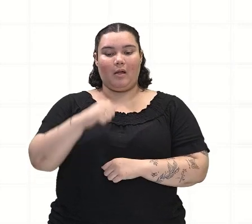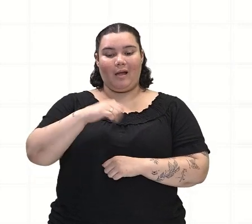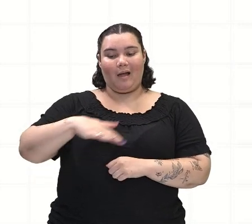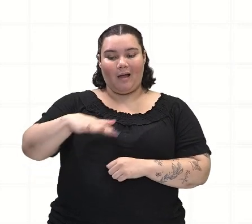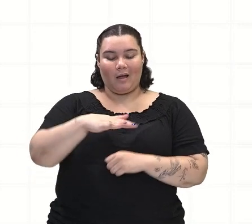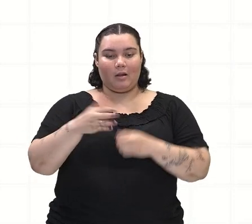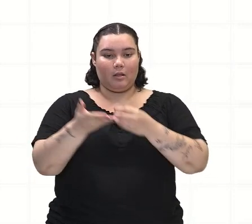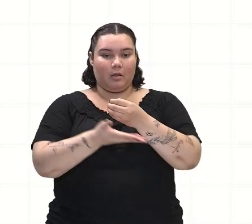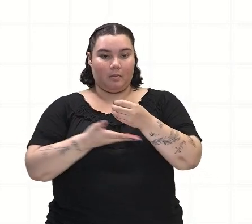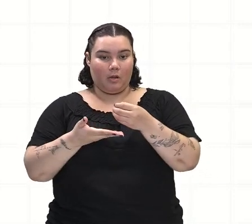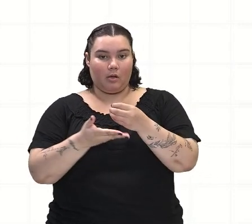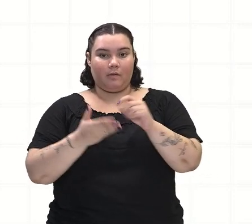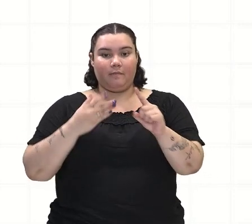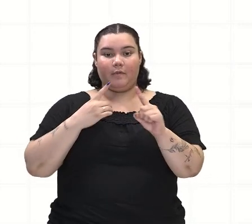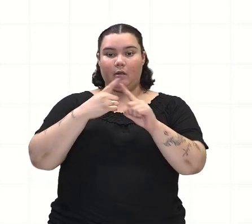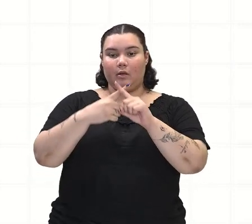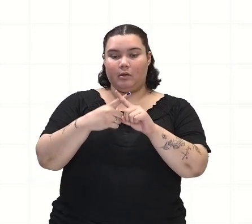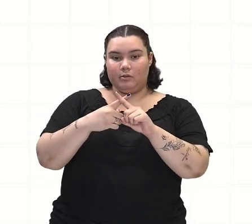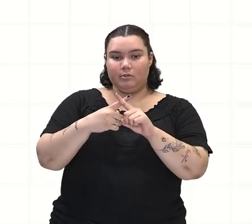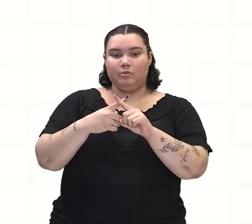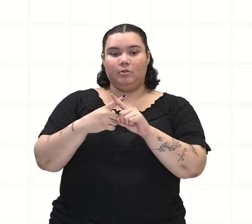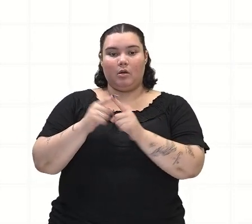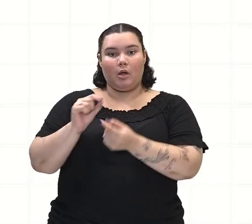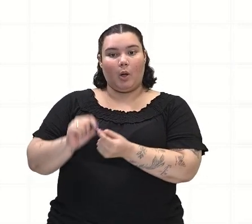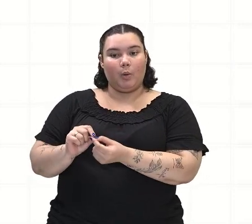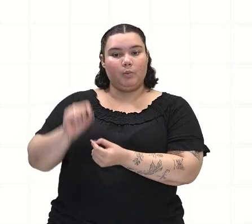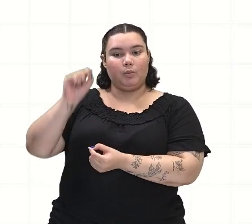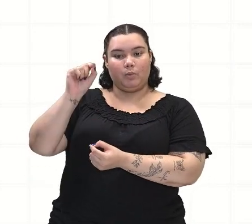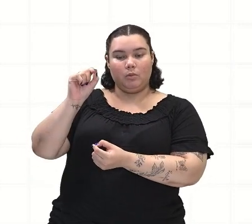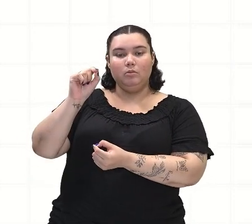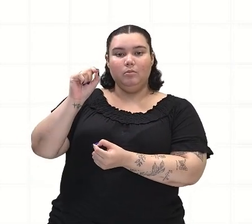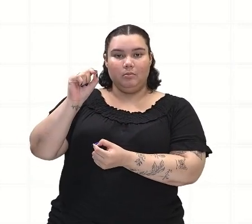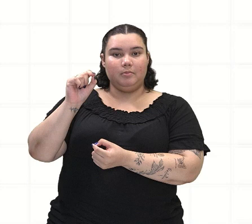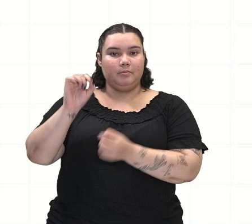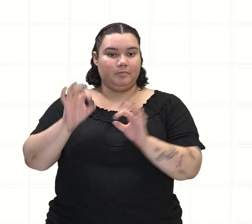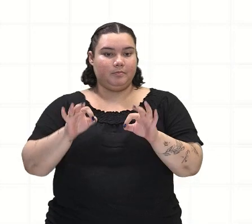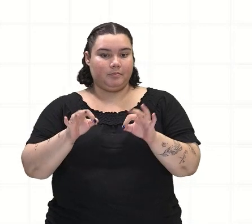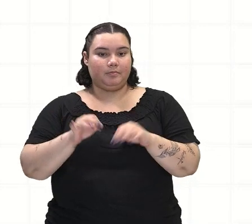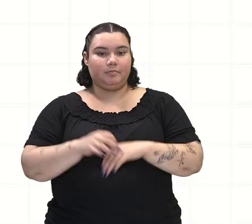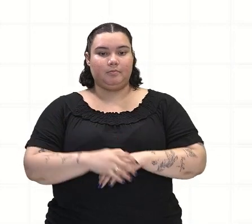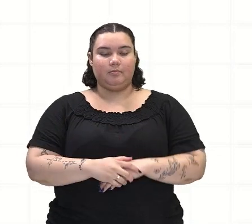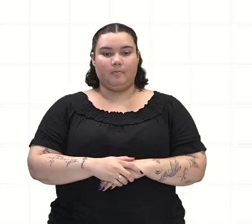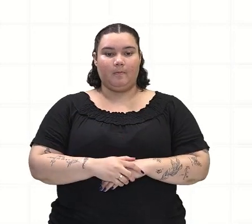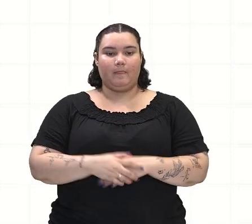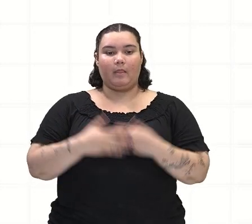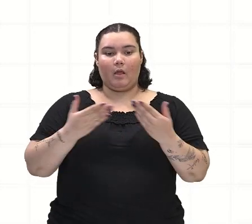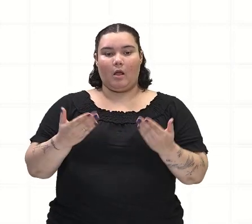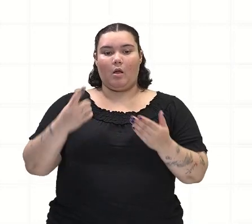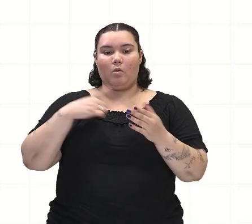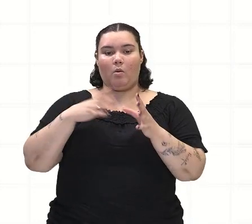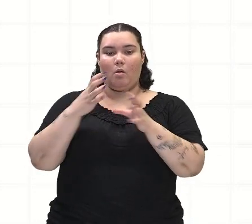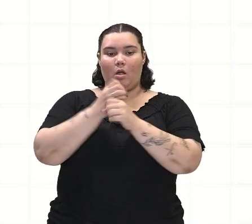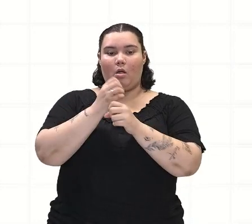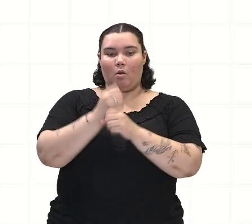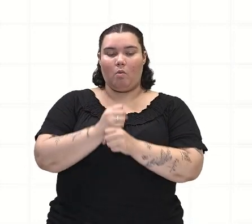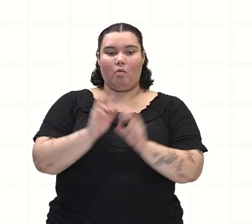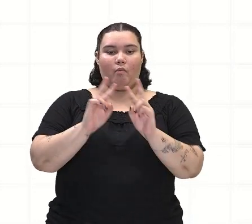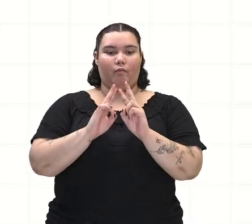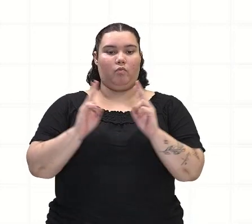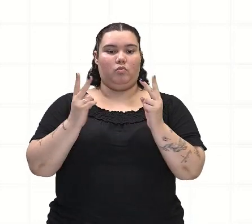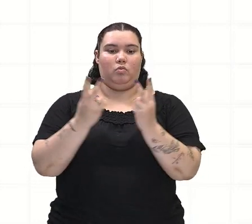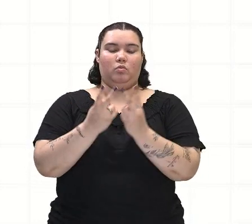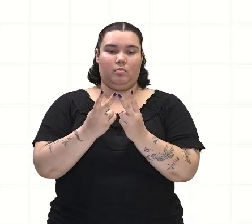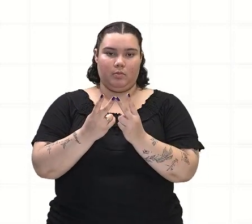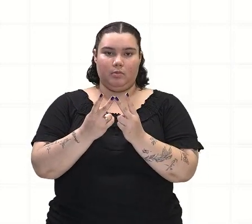base pela medida da altura do cilindro, certo? aí eu vou calculando exatamente